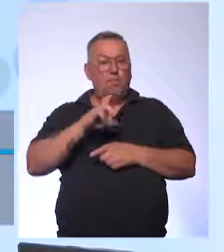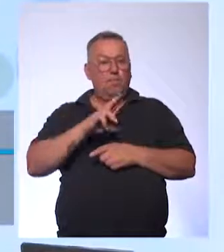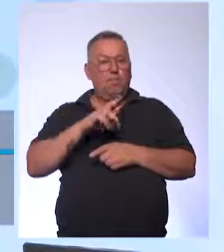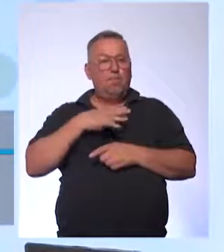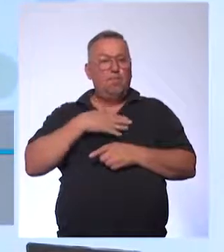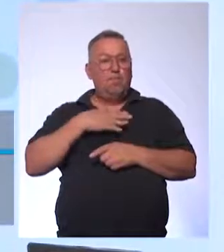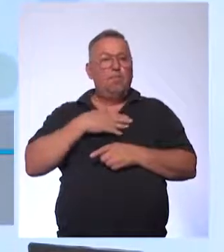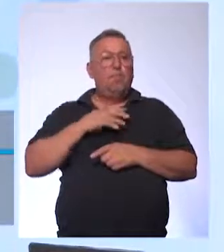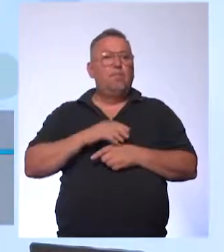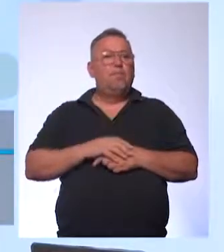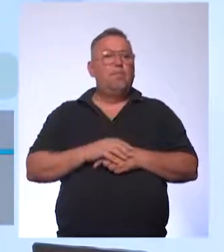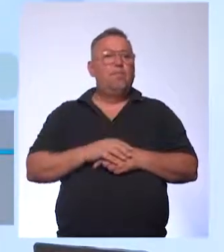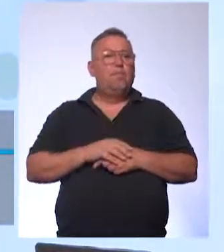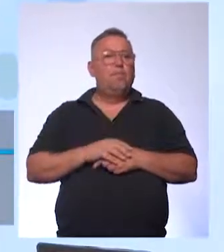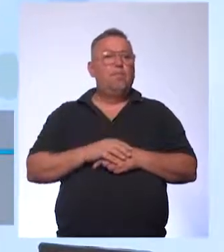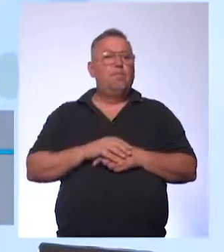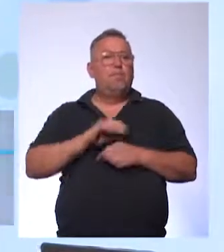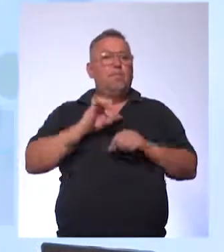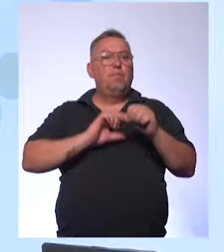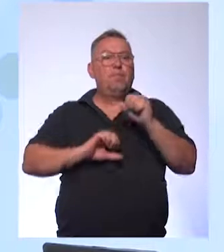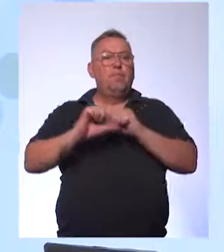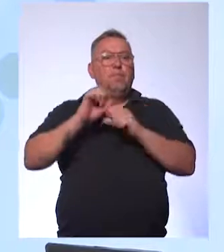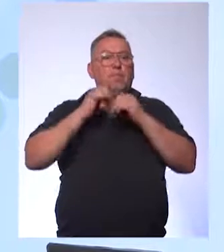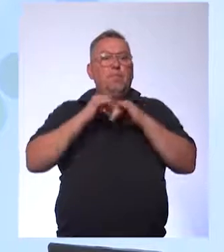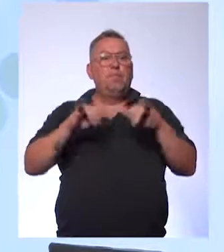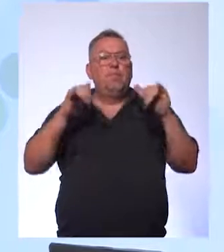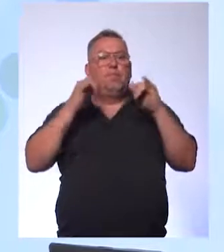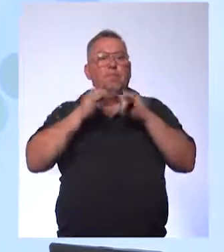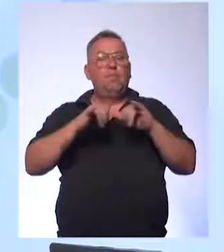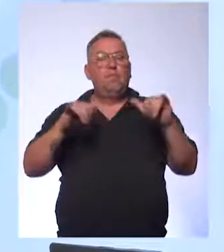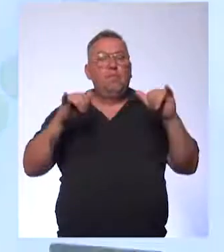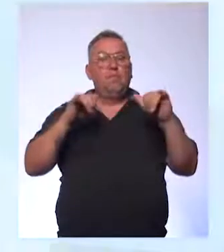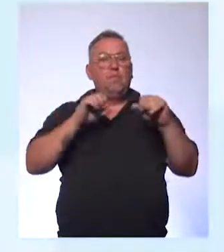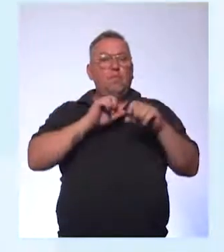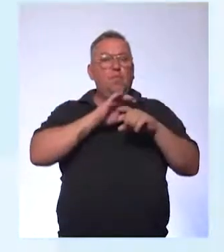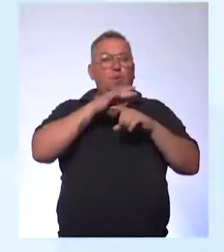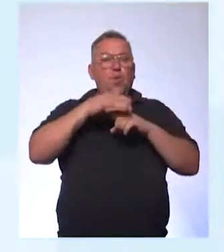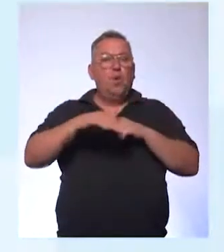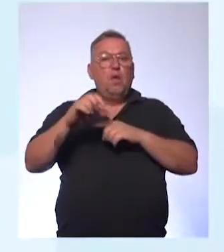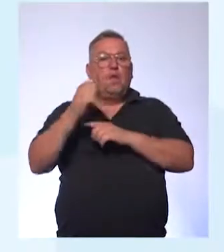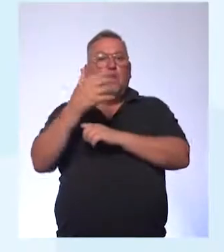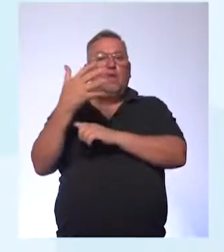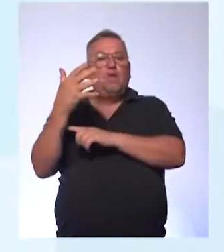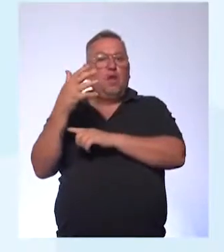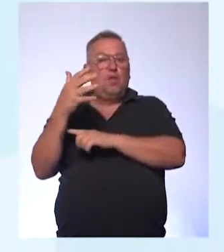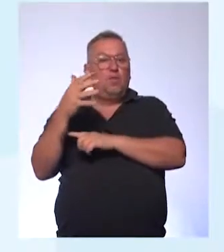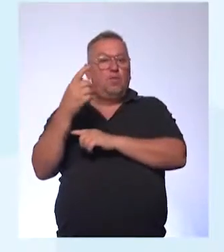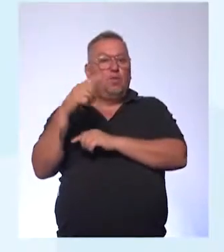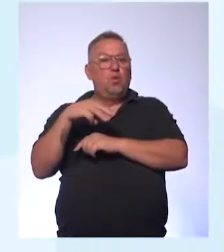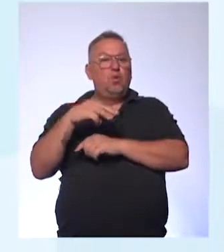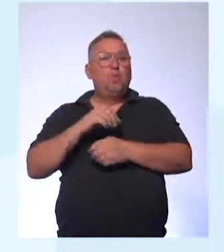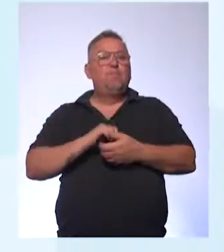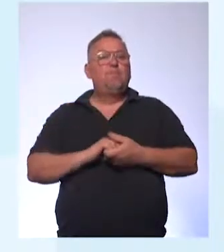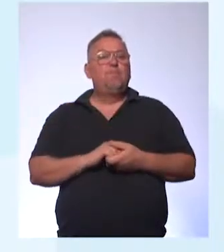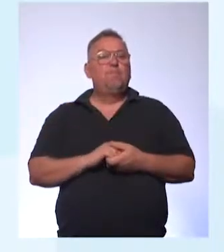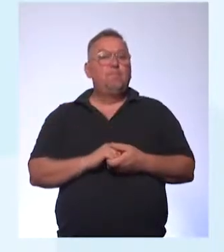explicar para mim assim, ó, a transformação da energia desde a hidrelétrica até o ventilador da sua casa. 1 minutinho.